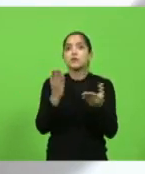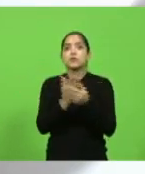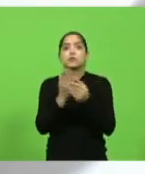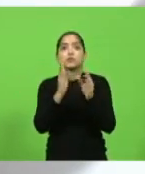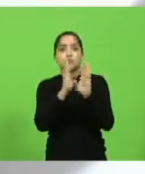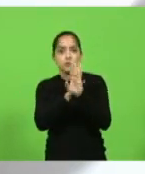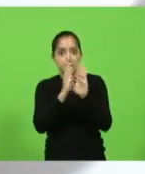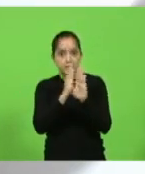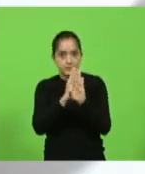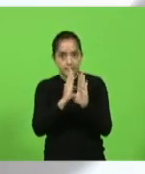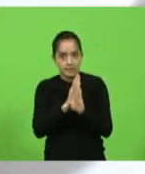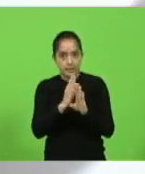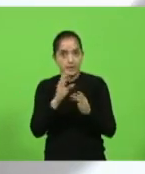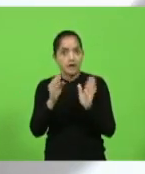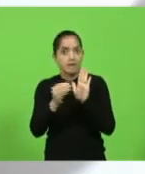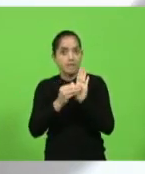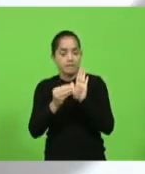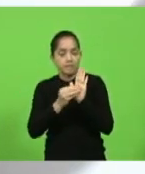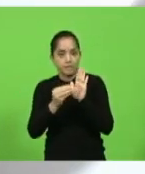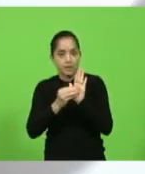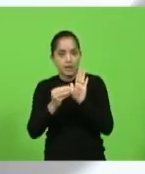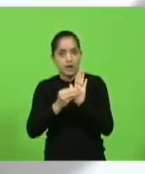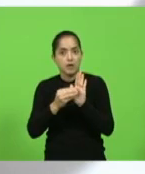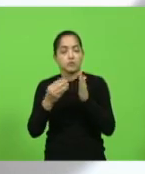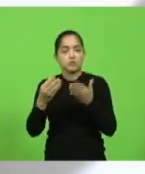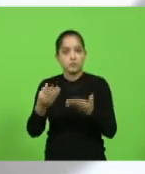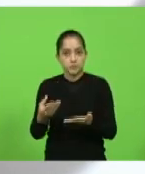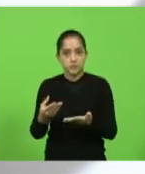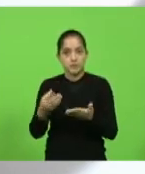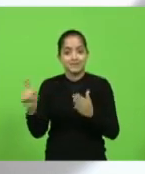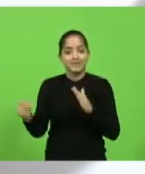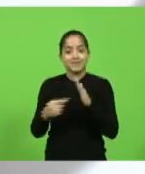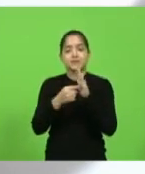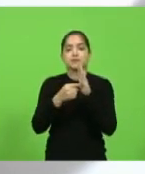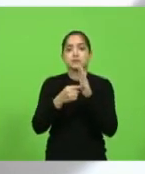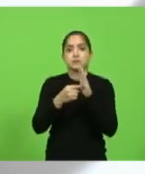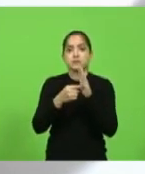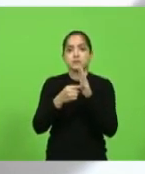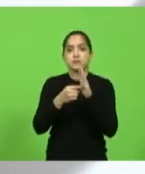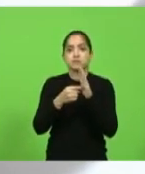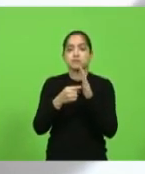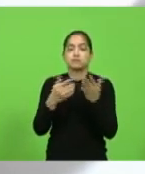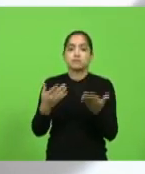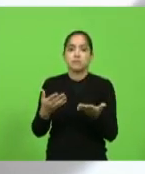na falta de elementos indiciários suficientes à edição da denúncia em nada inibe,